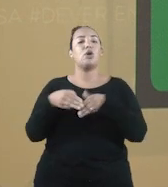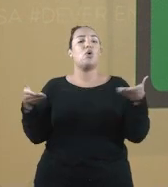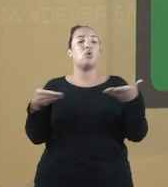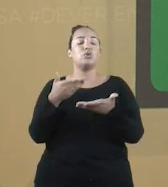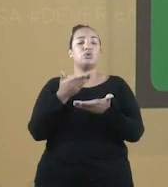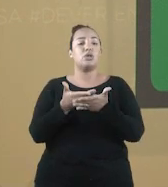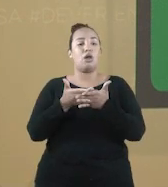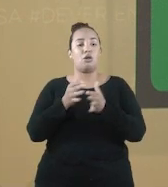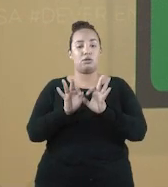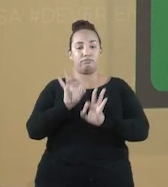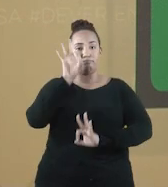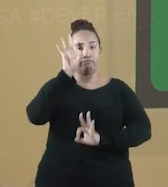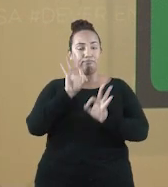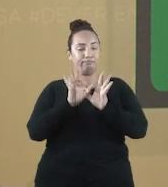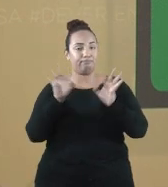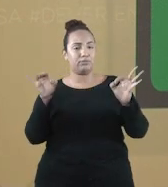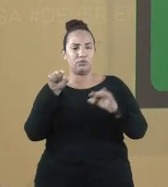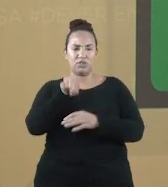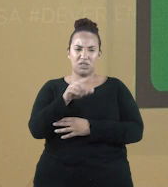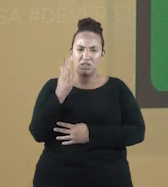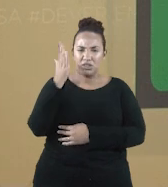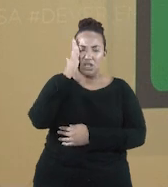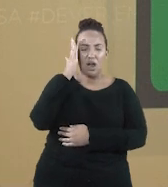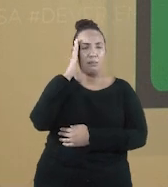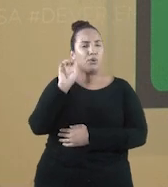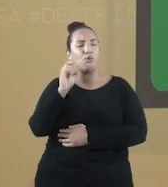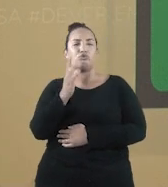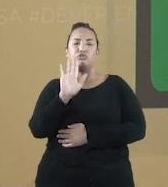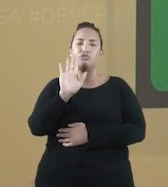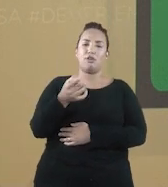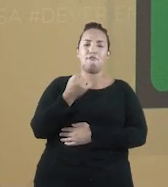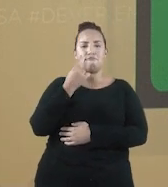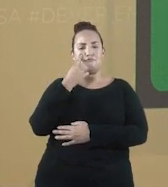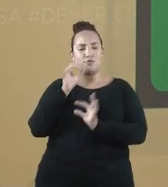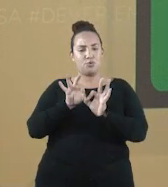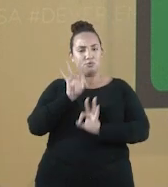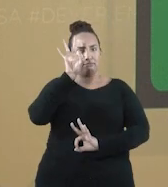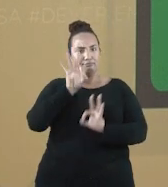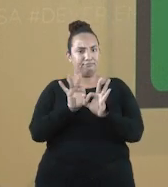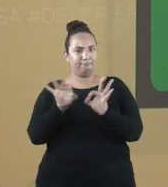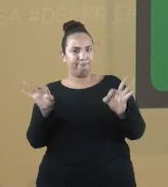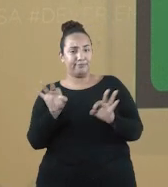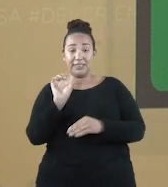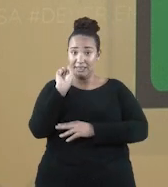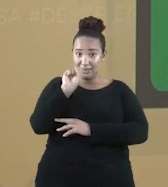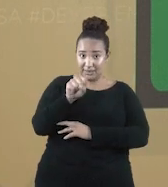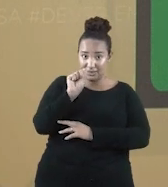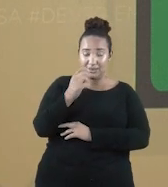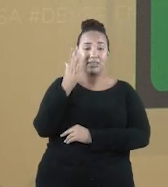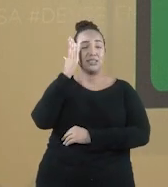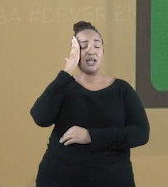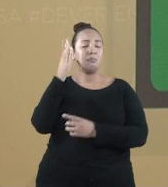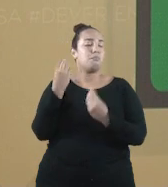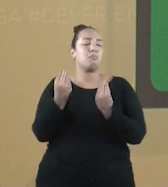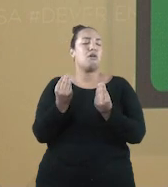aprendermos sobre grandezas e medidas. Vocês sabem ou já ouviram falar sobre grandezas e medidas? Se sim, sabem